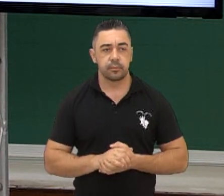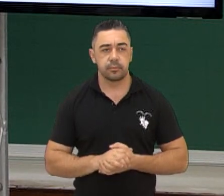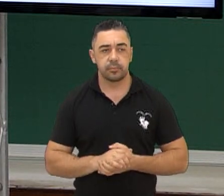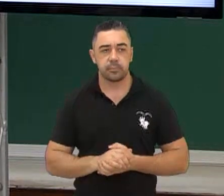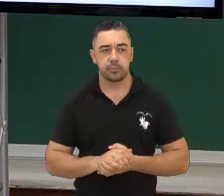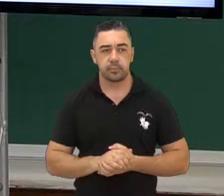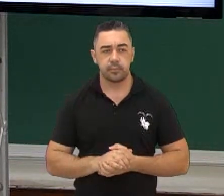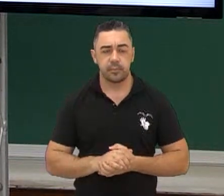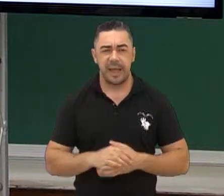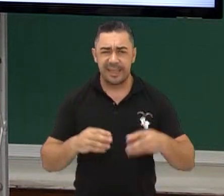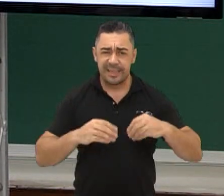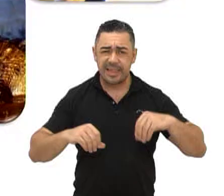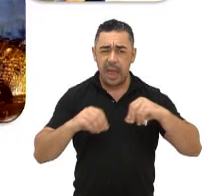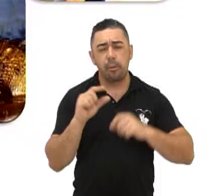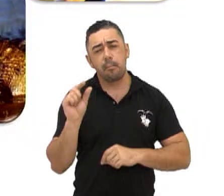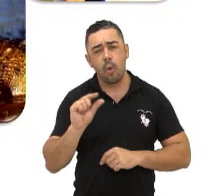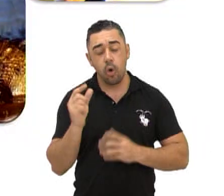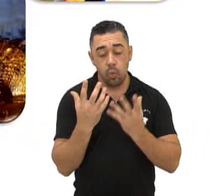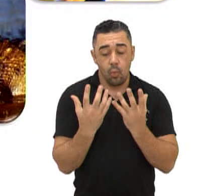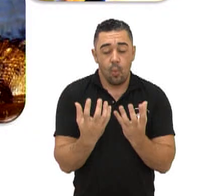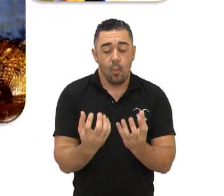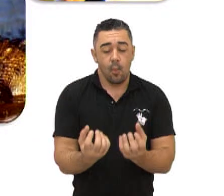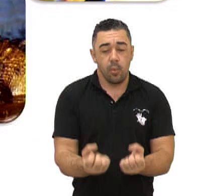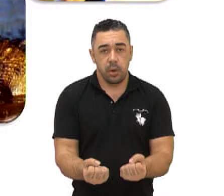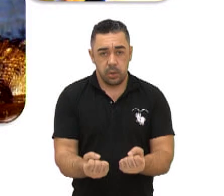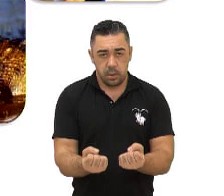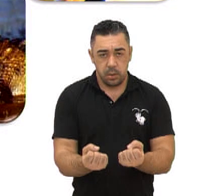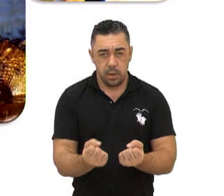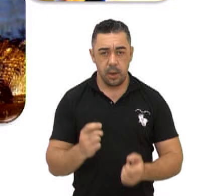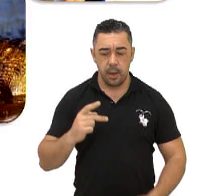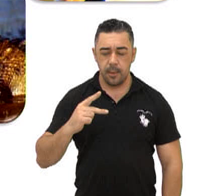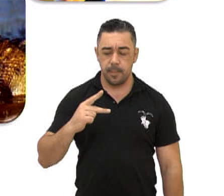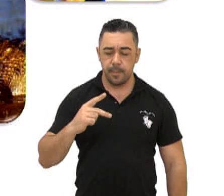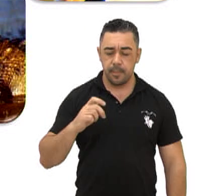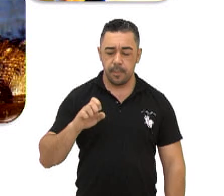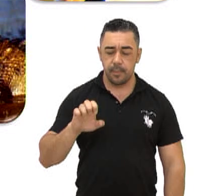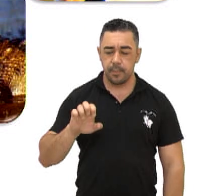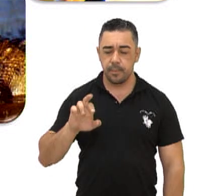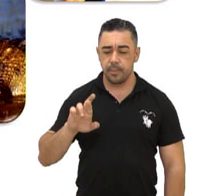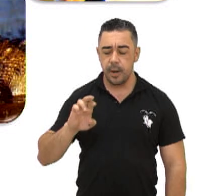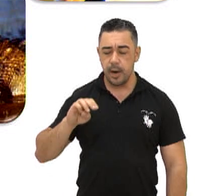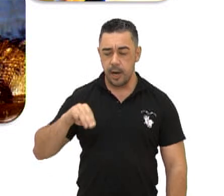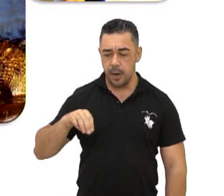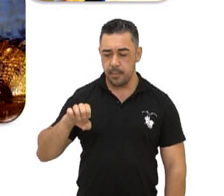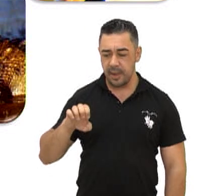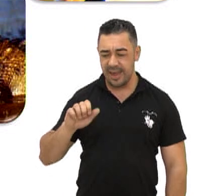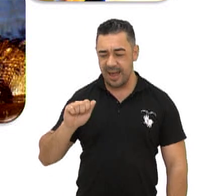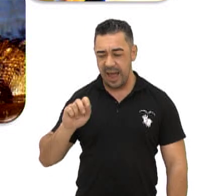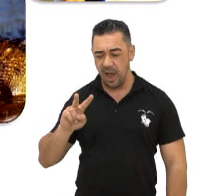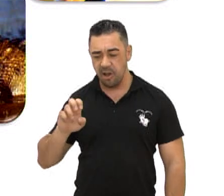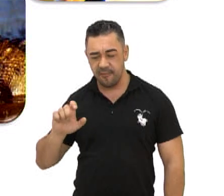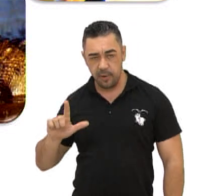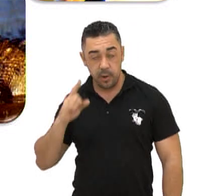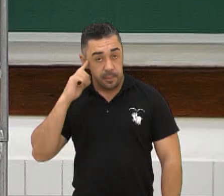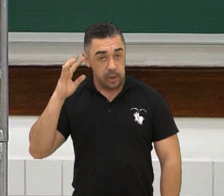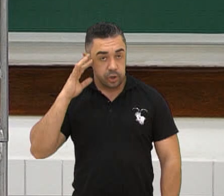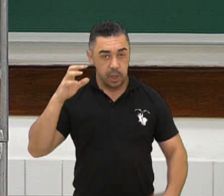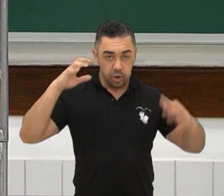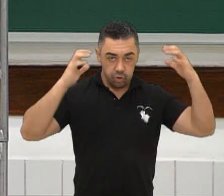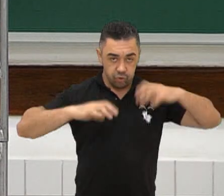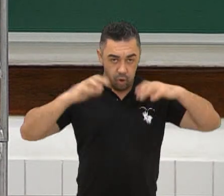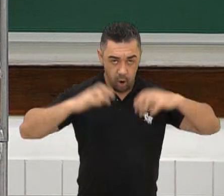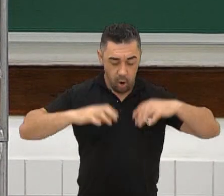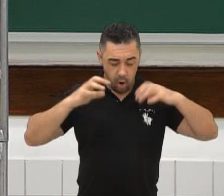Solo pouco permeável, o que ajuda, então, a alagar essa região. Então, pense, chove muito, o solo não é